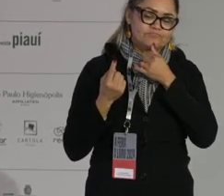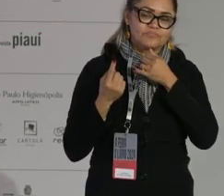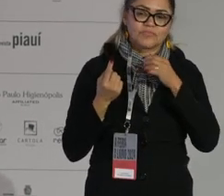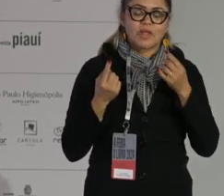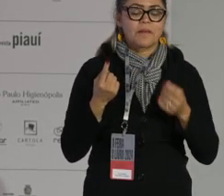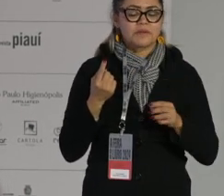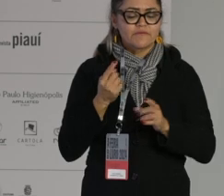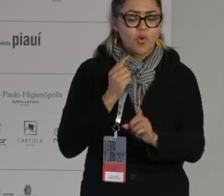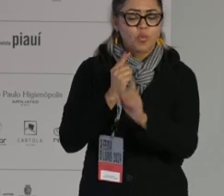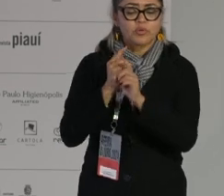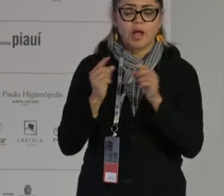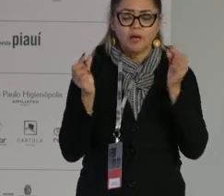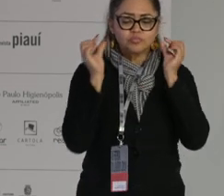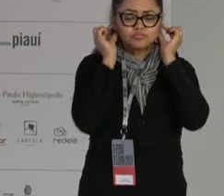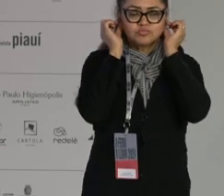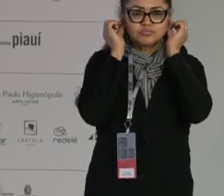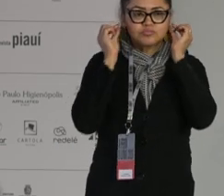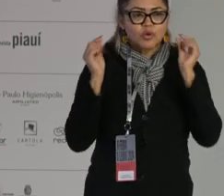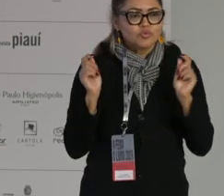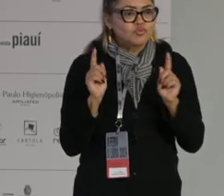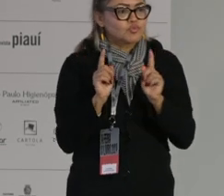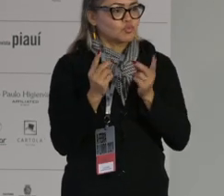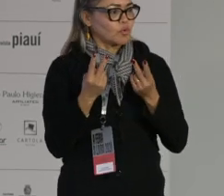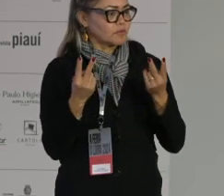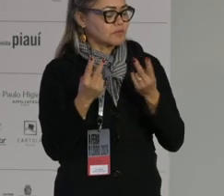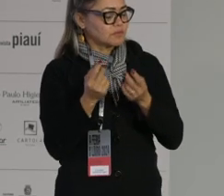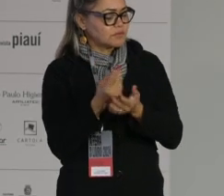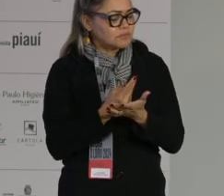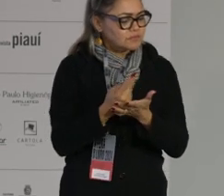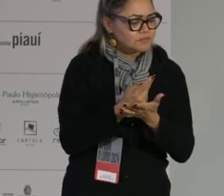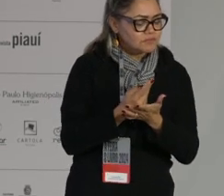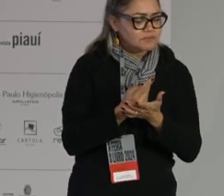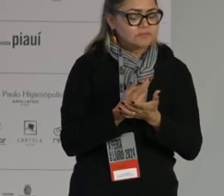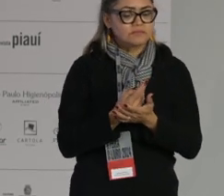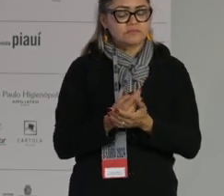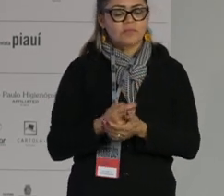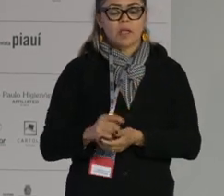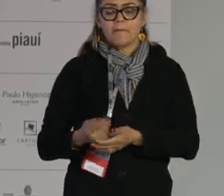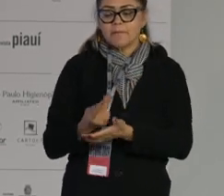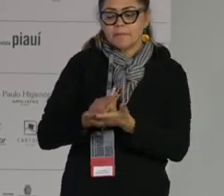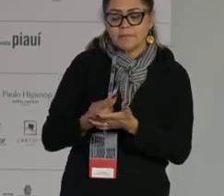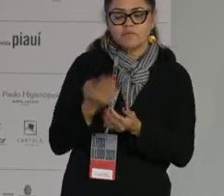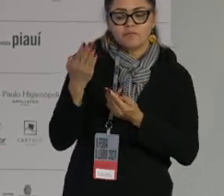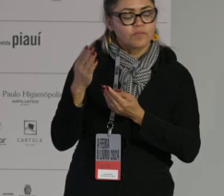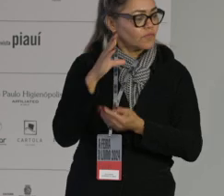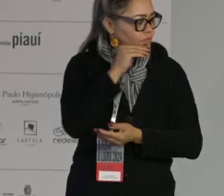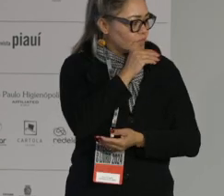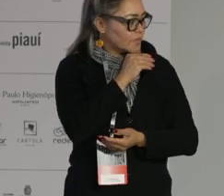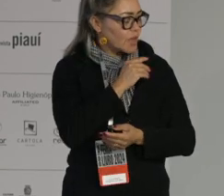completo. Avisou a faxineira para procurar nos cantinhos quando varresse.